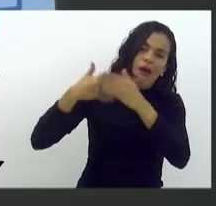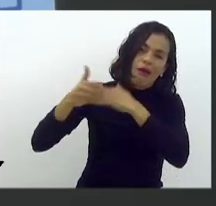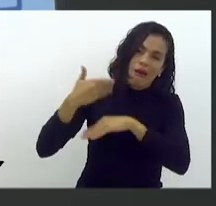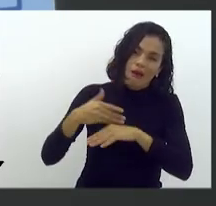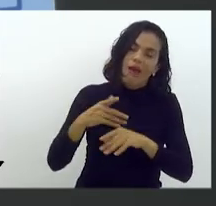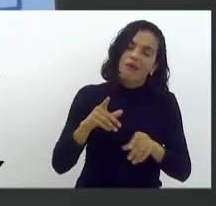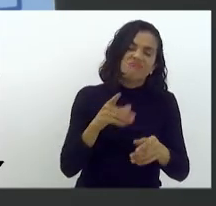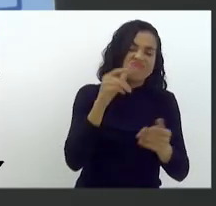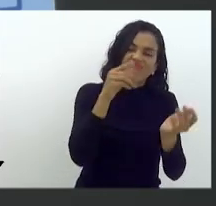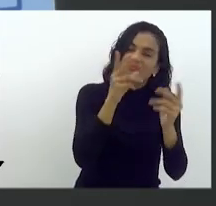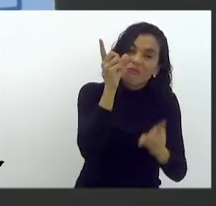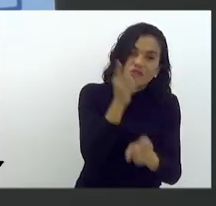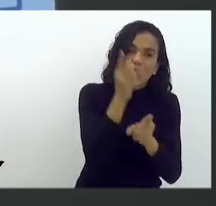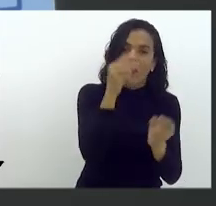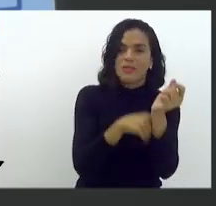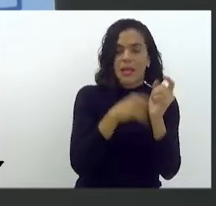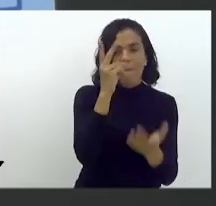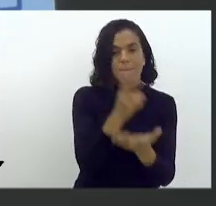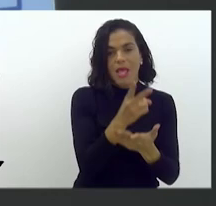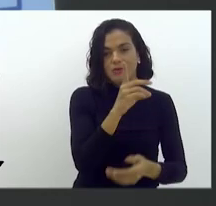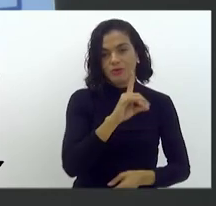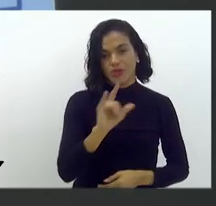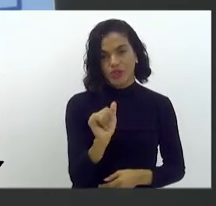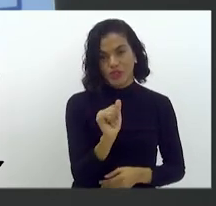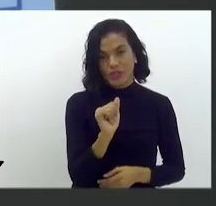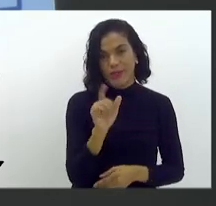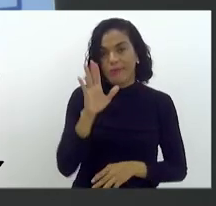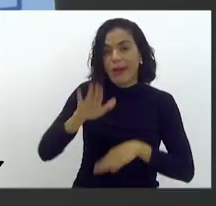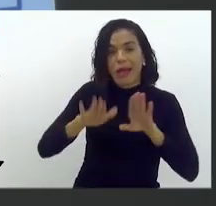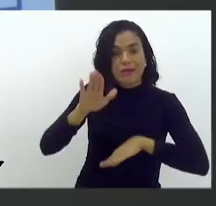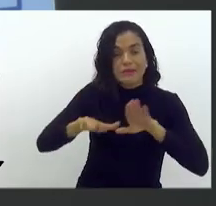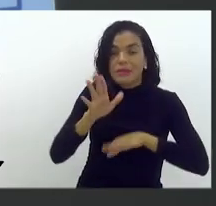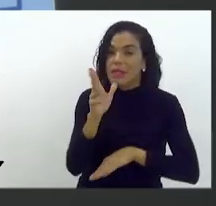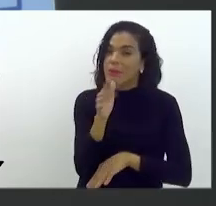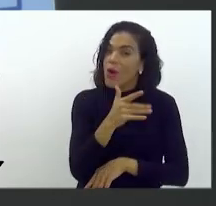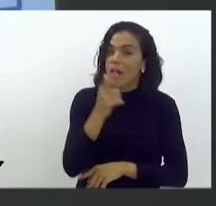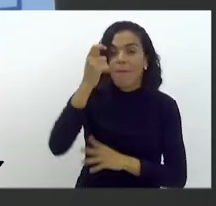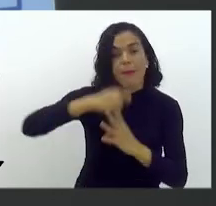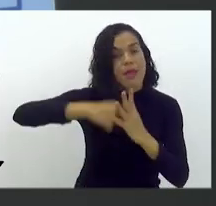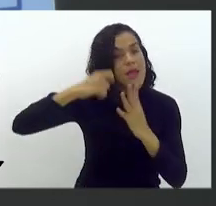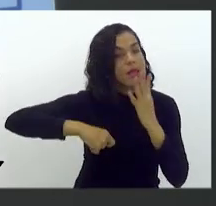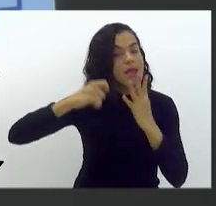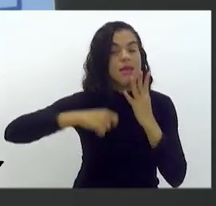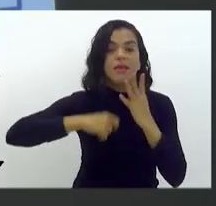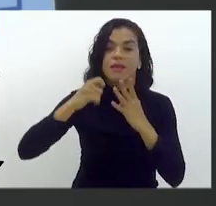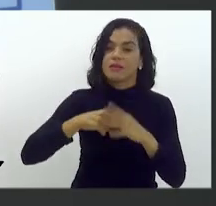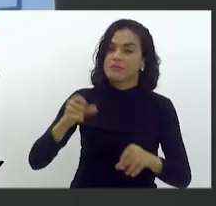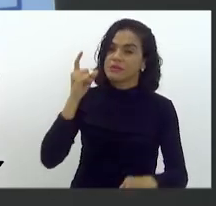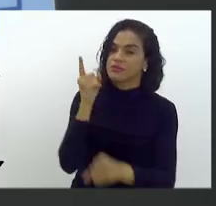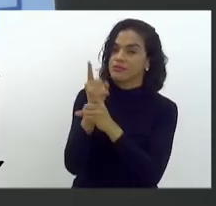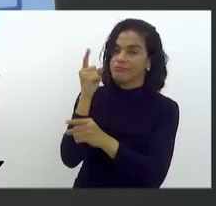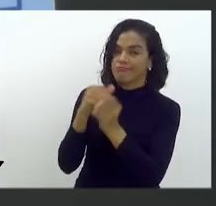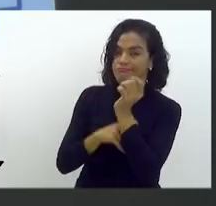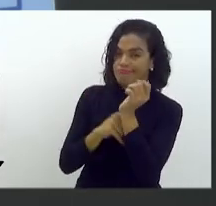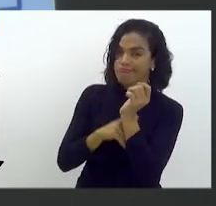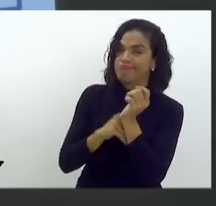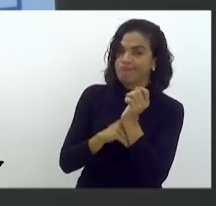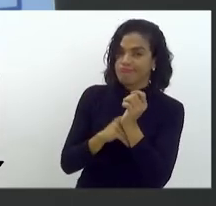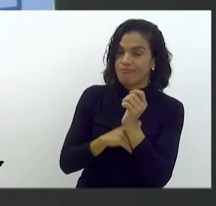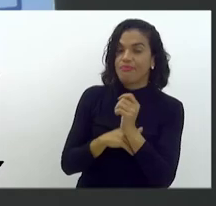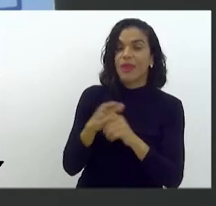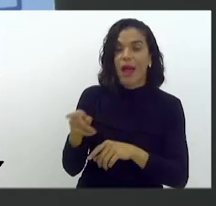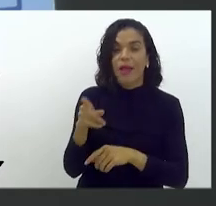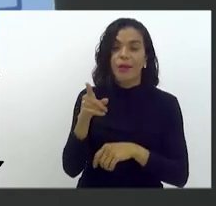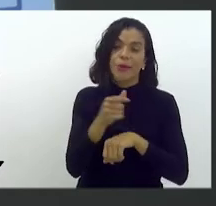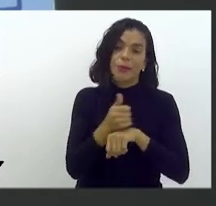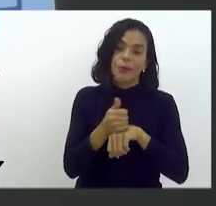ele pode quebrar no mesmo dia e ele pode levar meses para quebrar essa senha fiquem looping quebrando a senha e não consegue isso perito